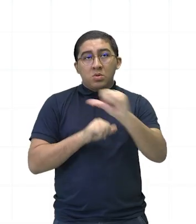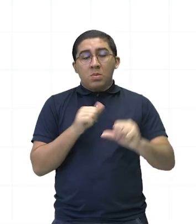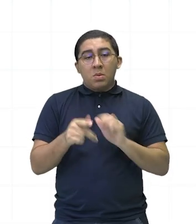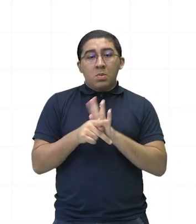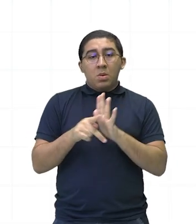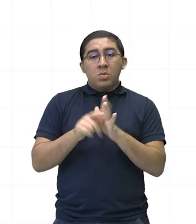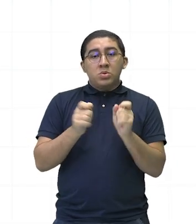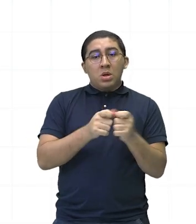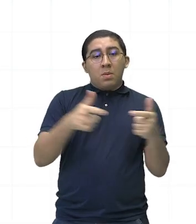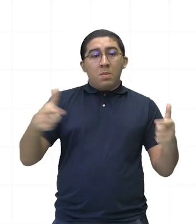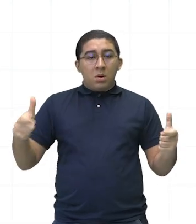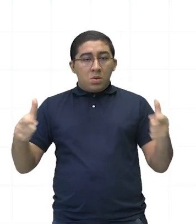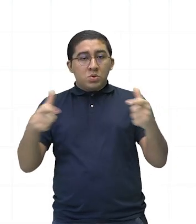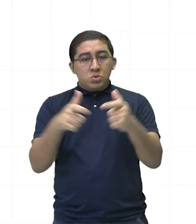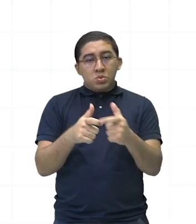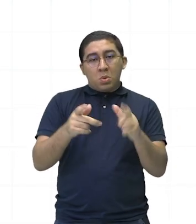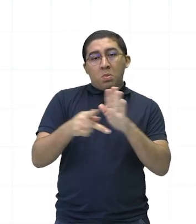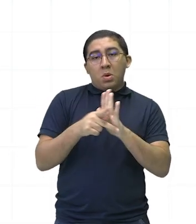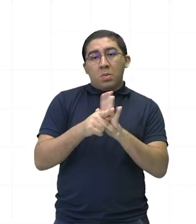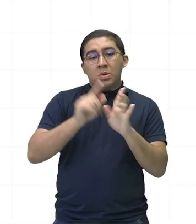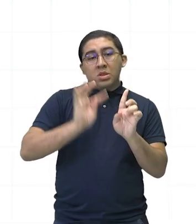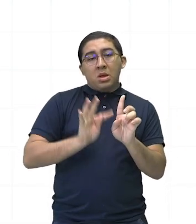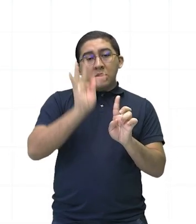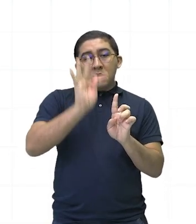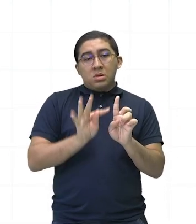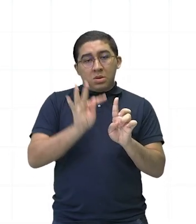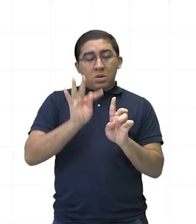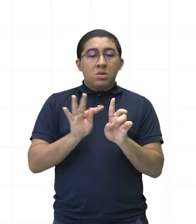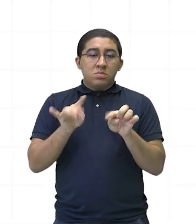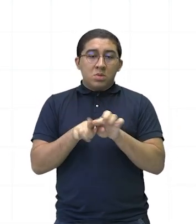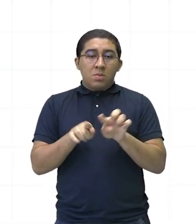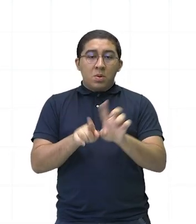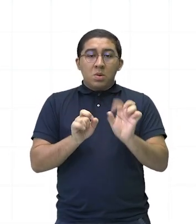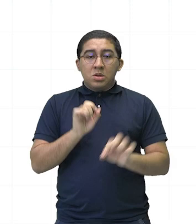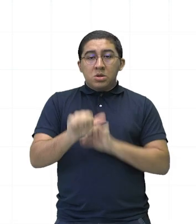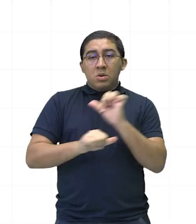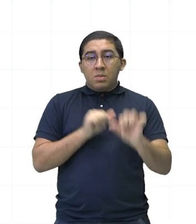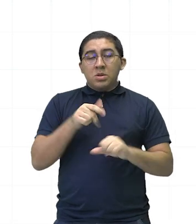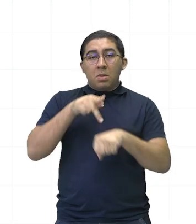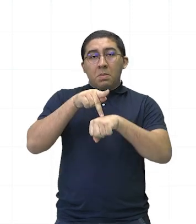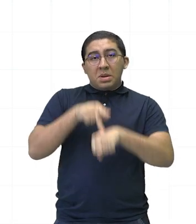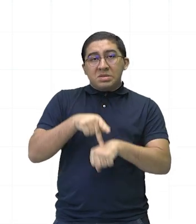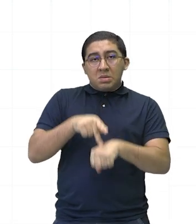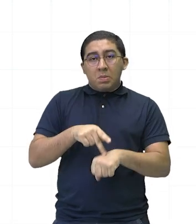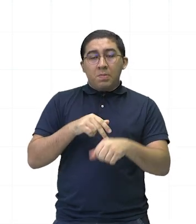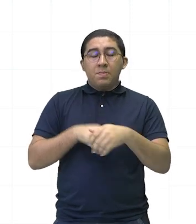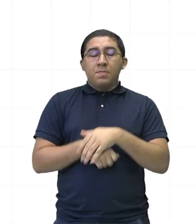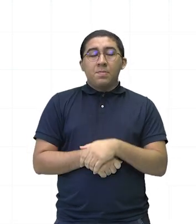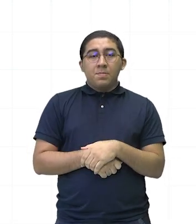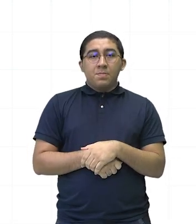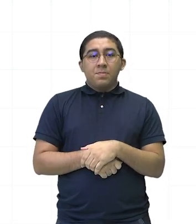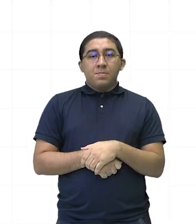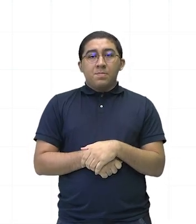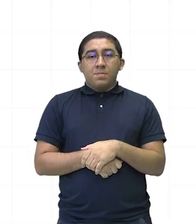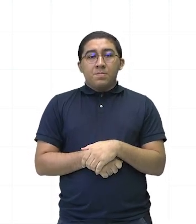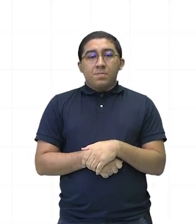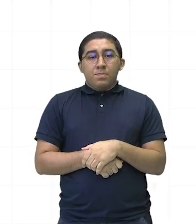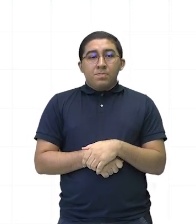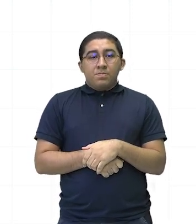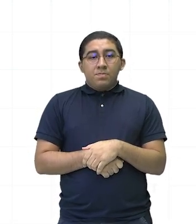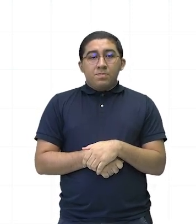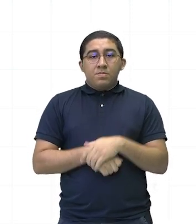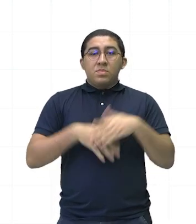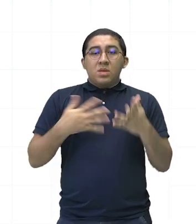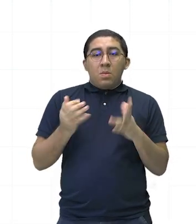alterada, seja pelo aumento ou diminuição de temperatura ou pela alteração da pressão atmosférica. Então, a matéria